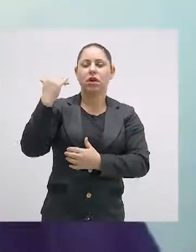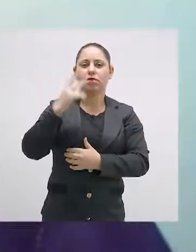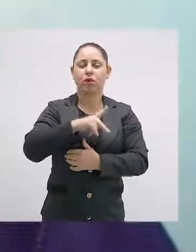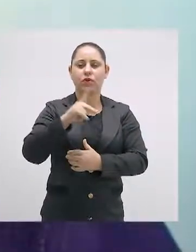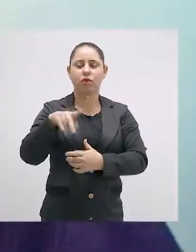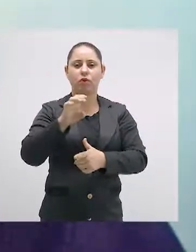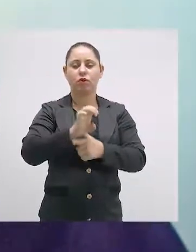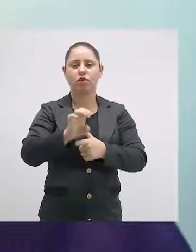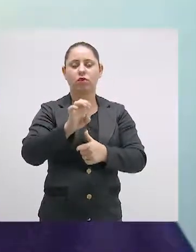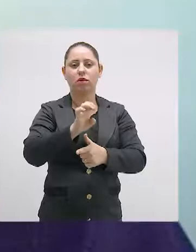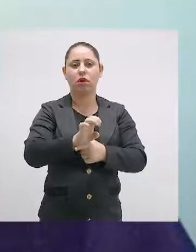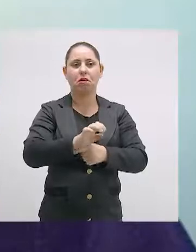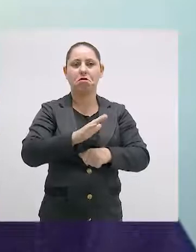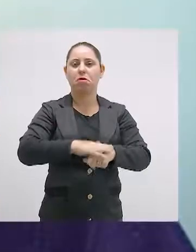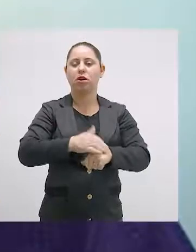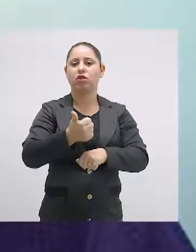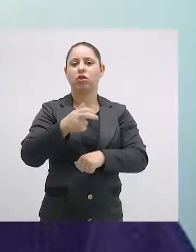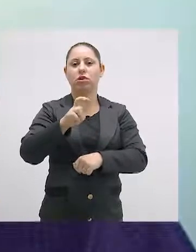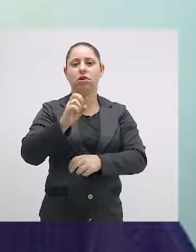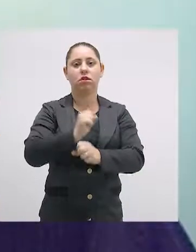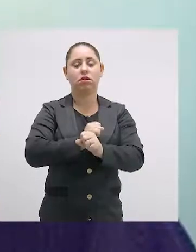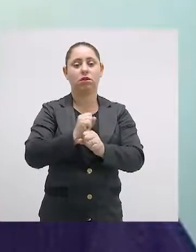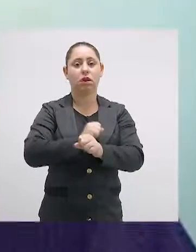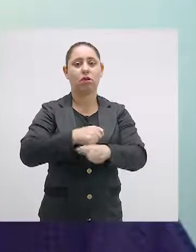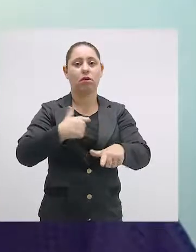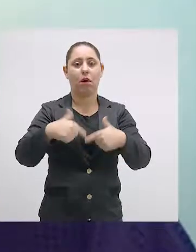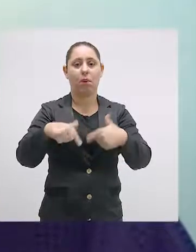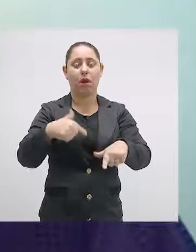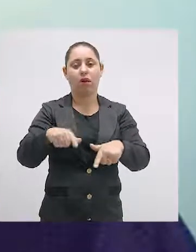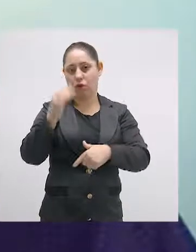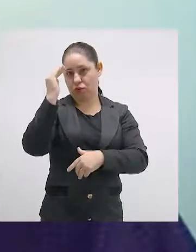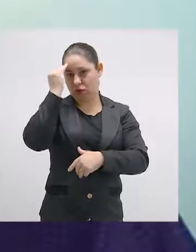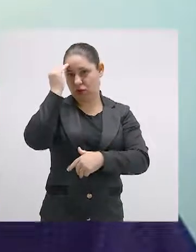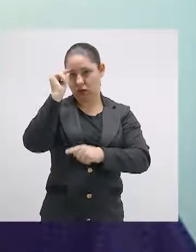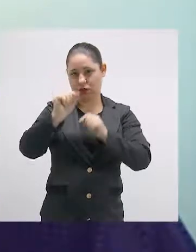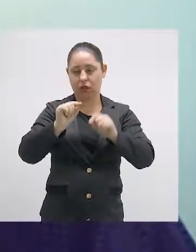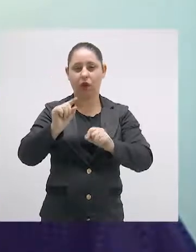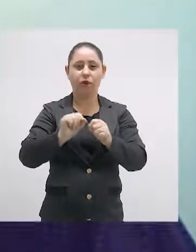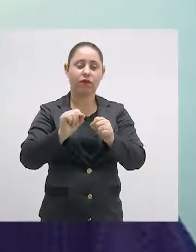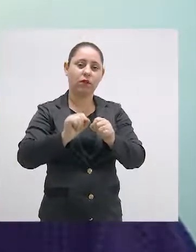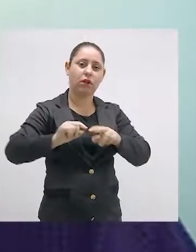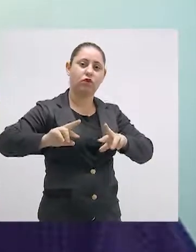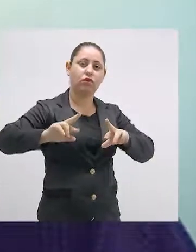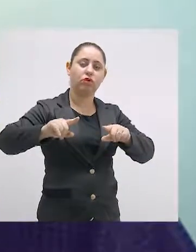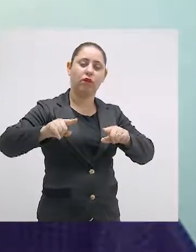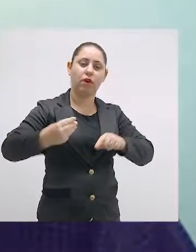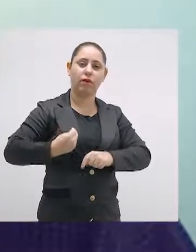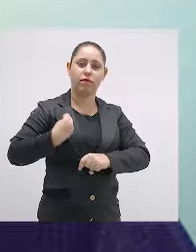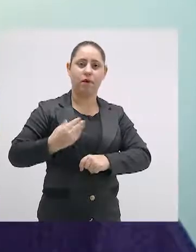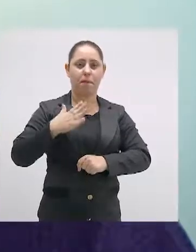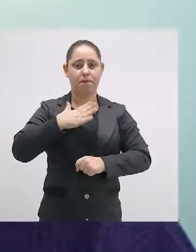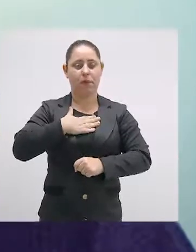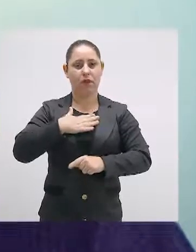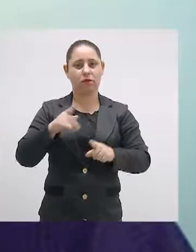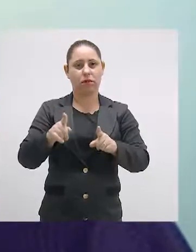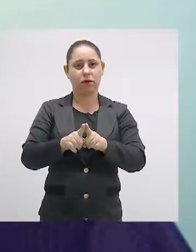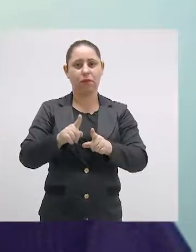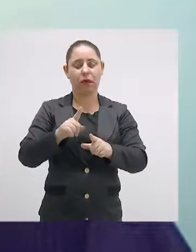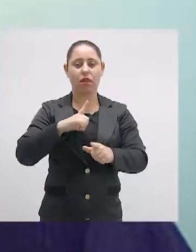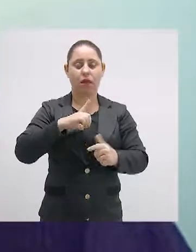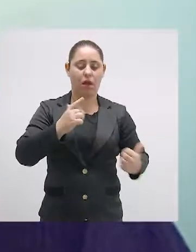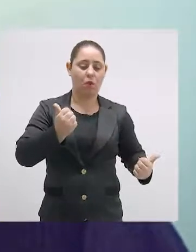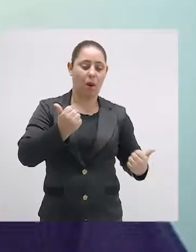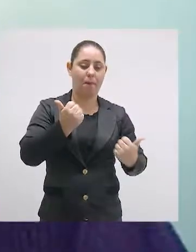professor na rede estadual durante mais de 15 anos, eu entendi que isso era o que faria a diferença na minha